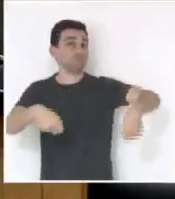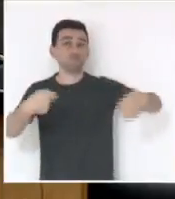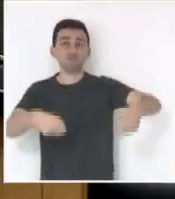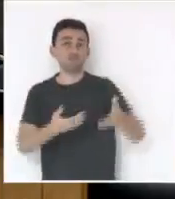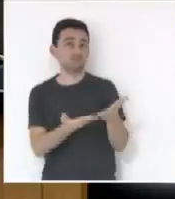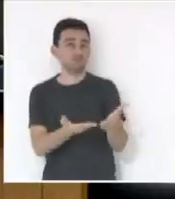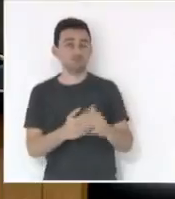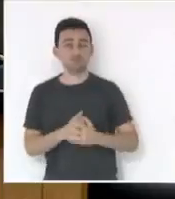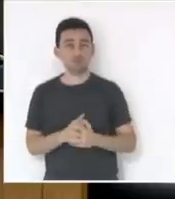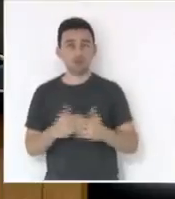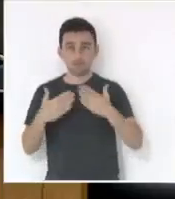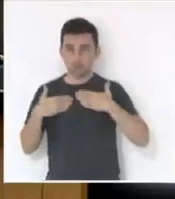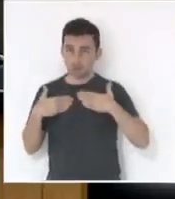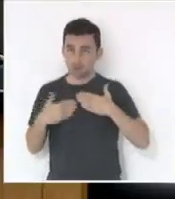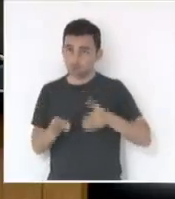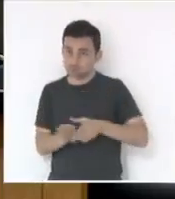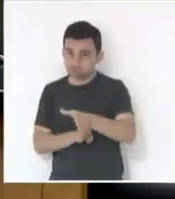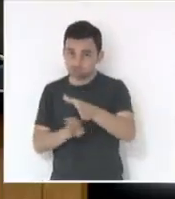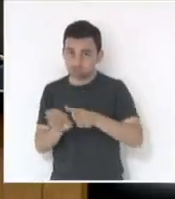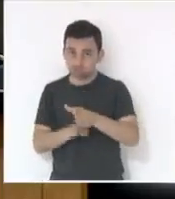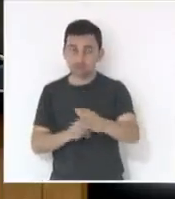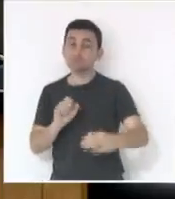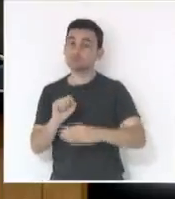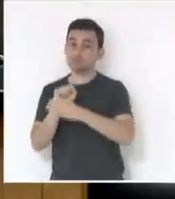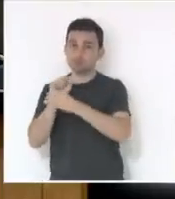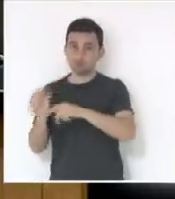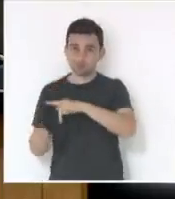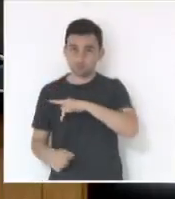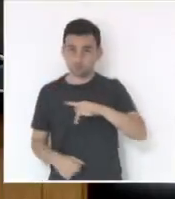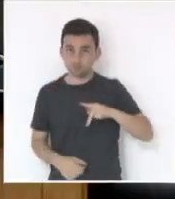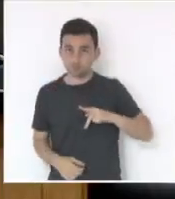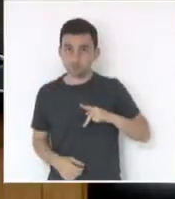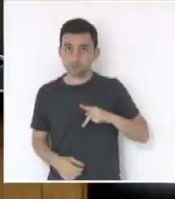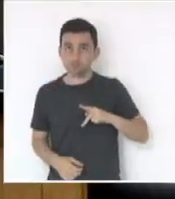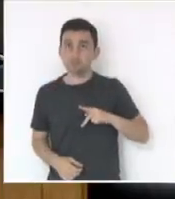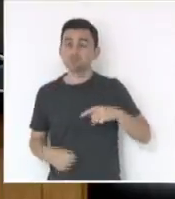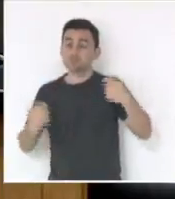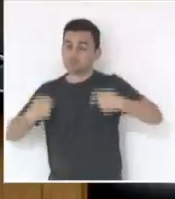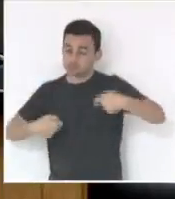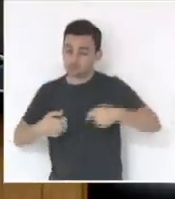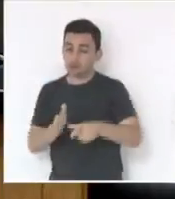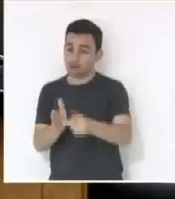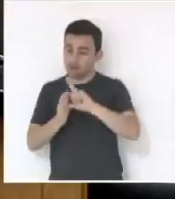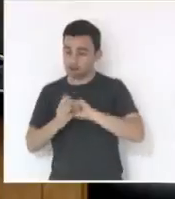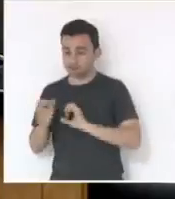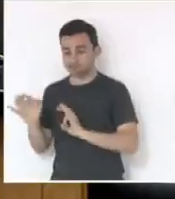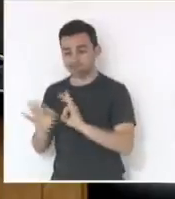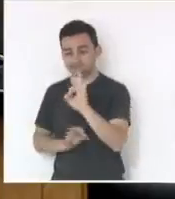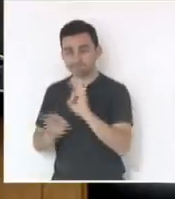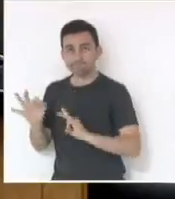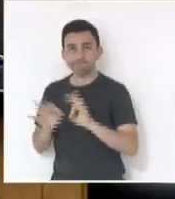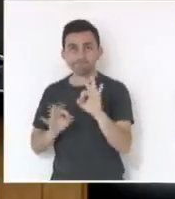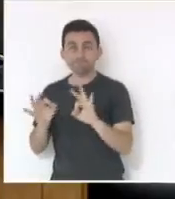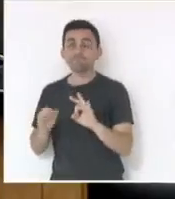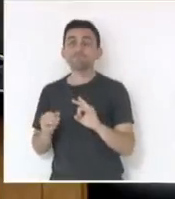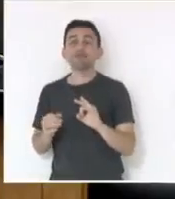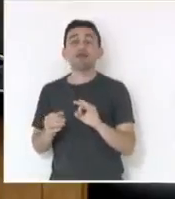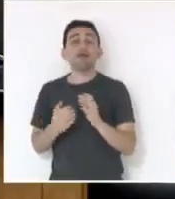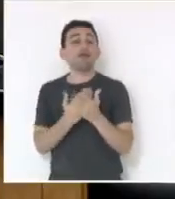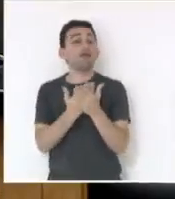sugestão, como da segurança pública, como tem que ter planejamento, eles deveriam,